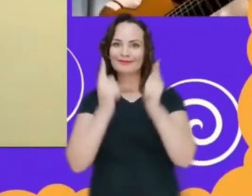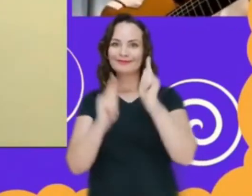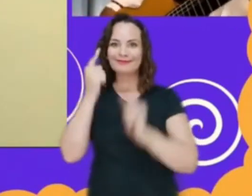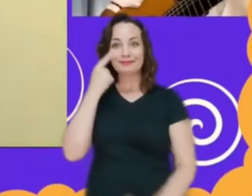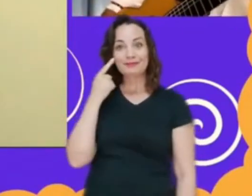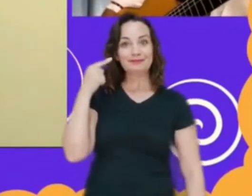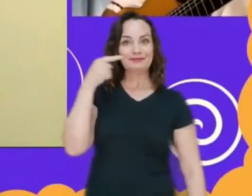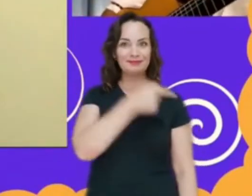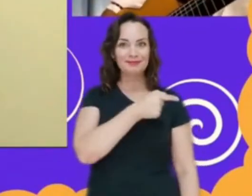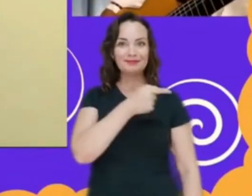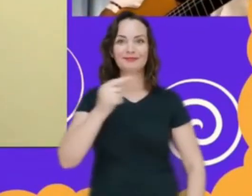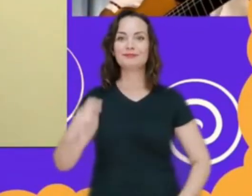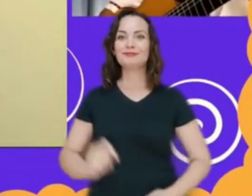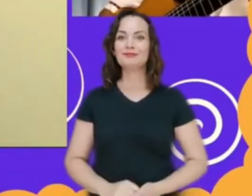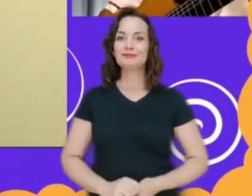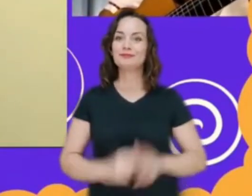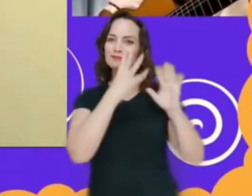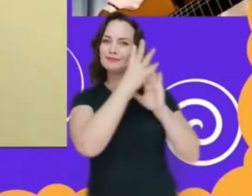ajudar aqui na canção?